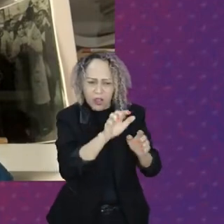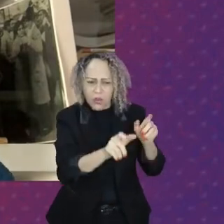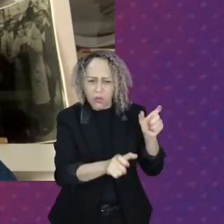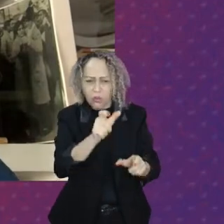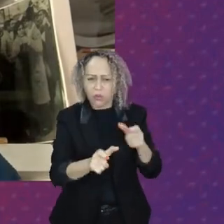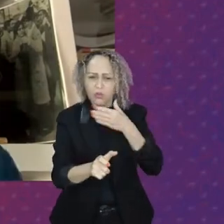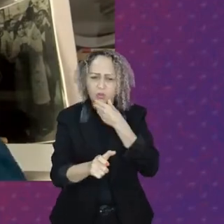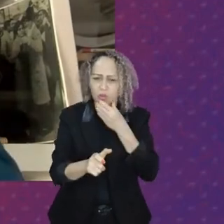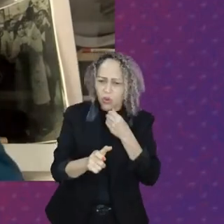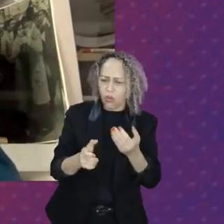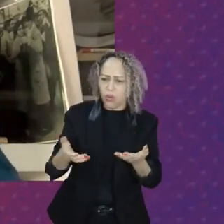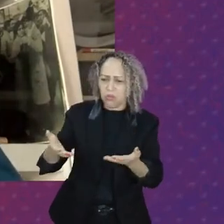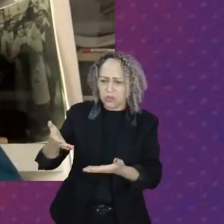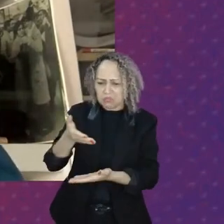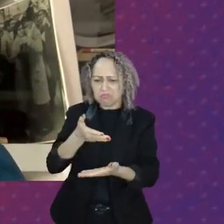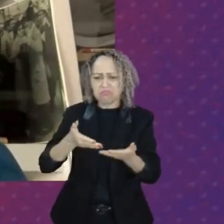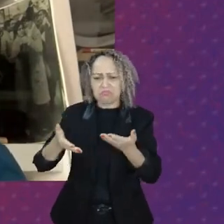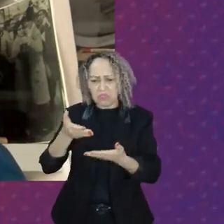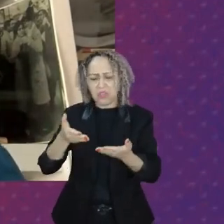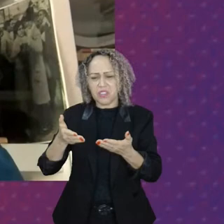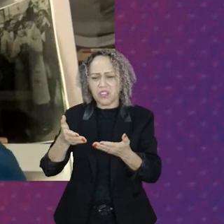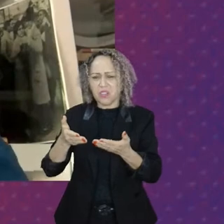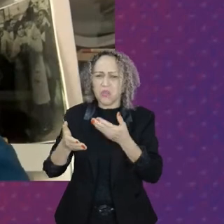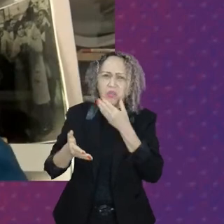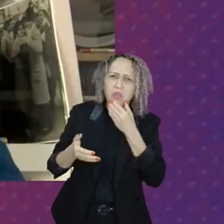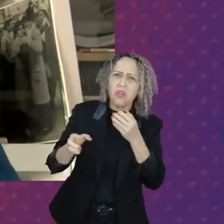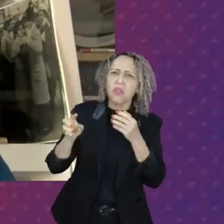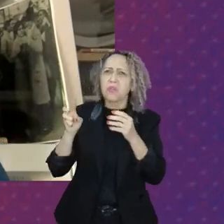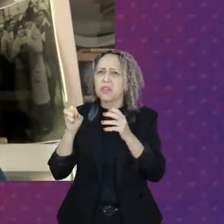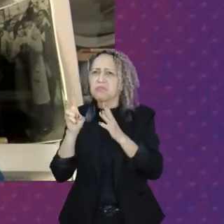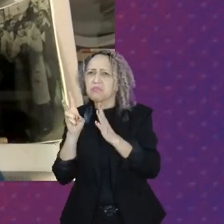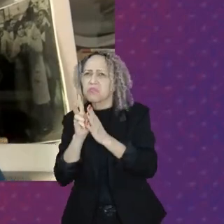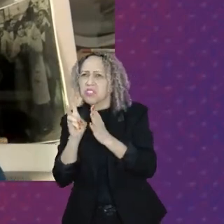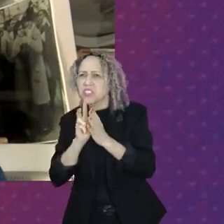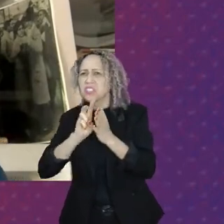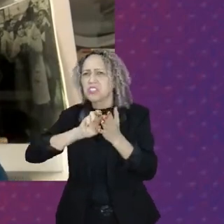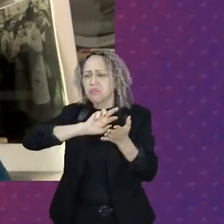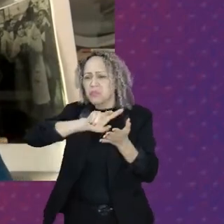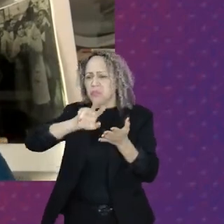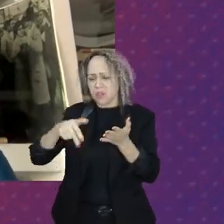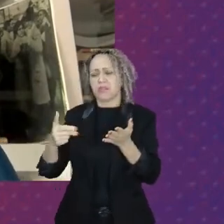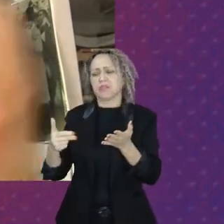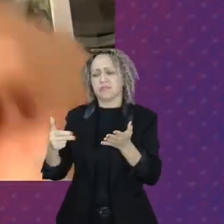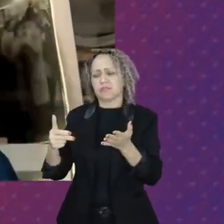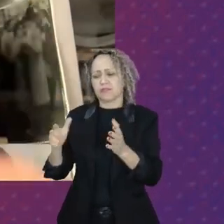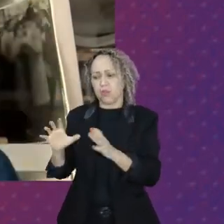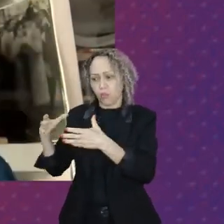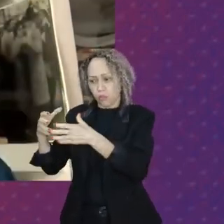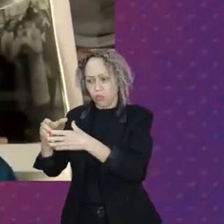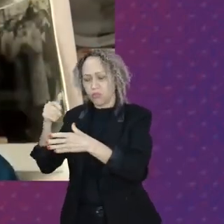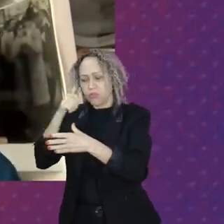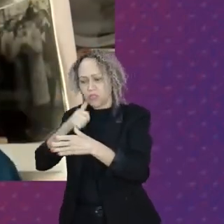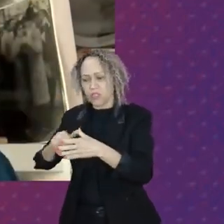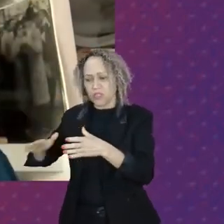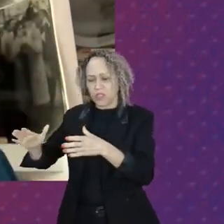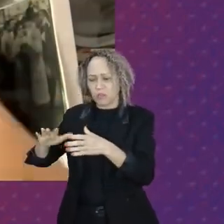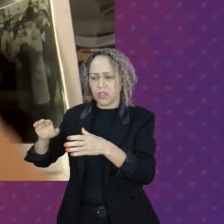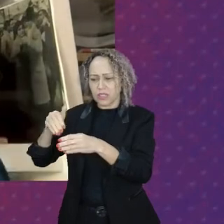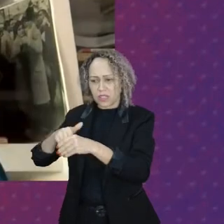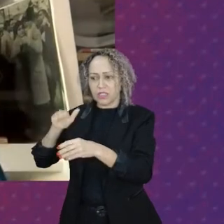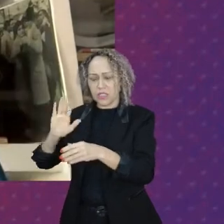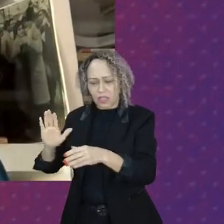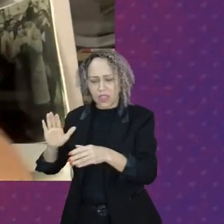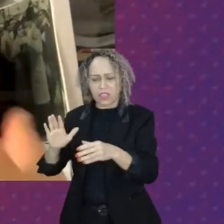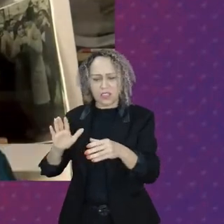os homens que são indígenas, mas eu destaco aqui a importância de que as mulheres falem. Porque